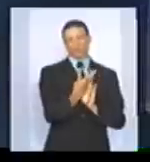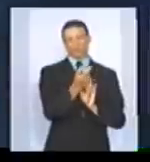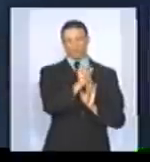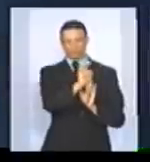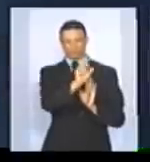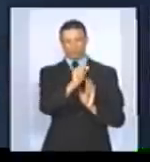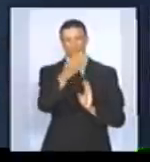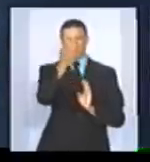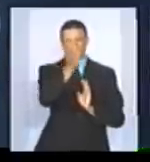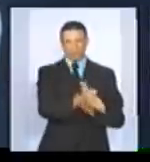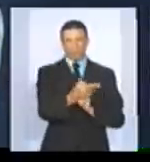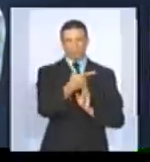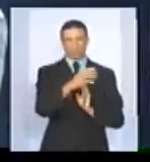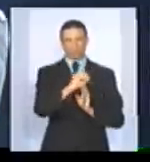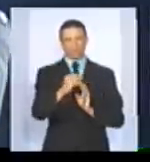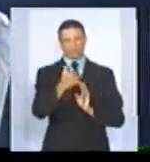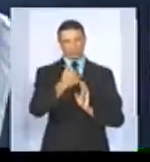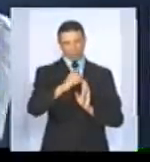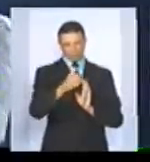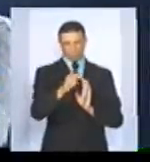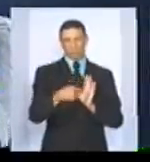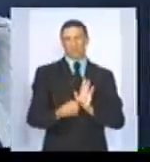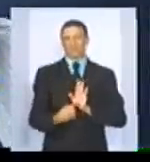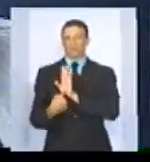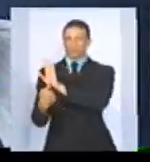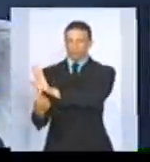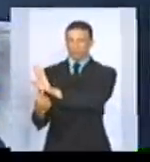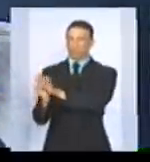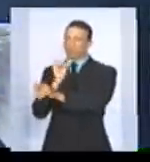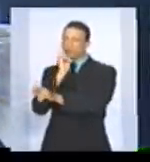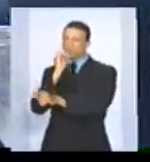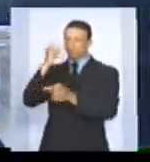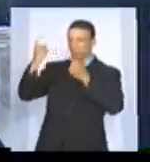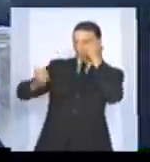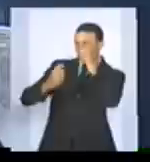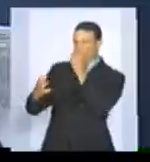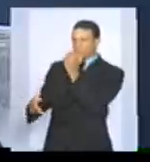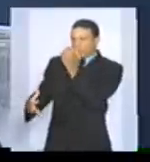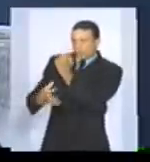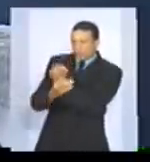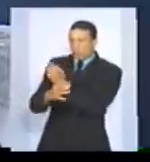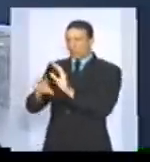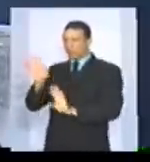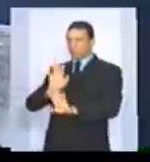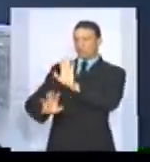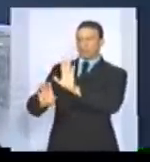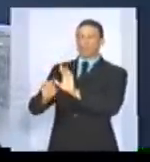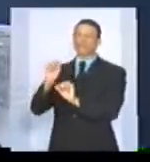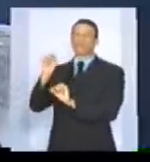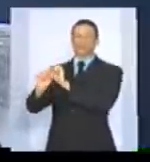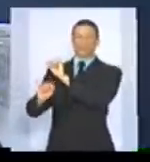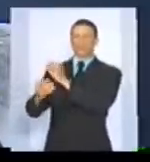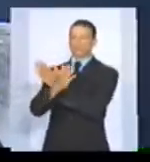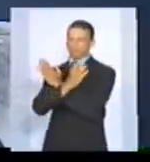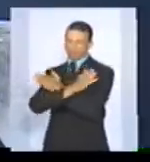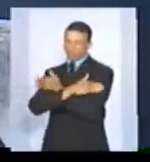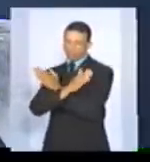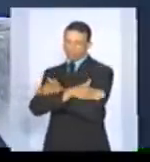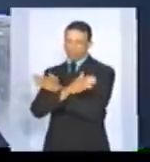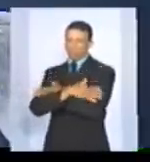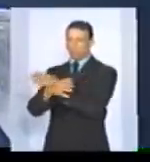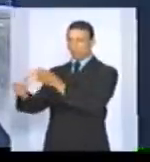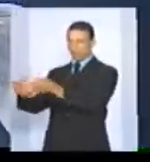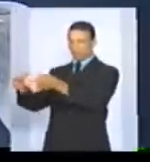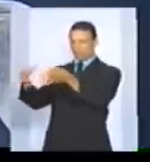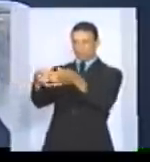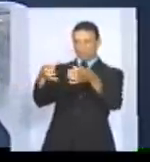2011 são capazes de provocar o desassossego, a insegurança e a possibilidade real de desemprego no setor de TV